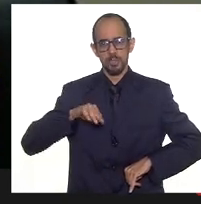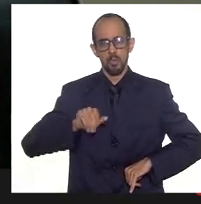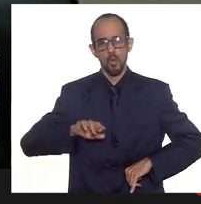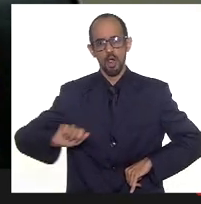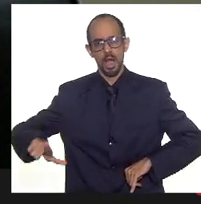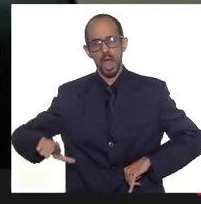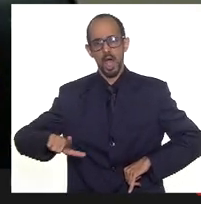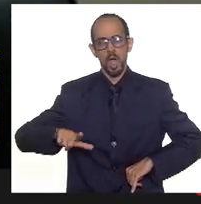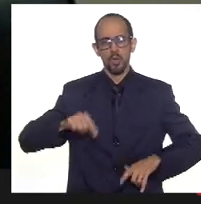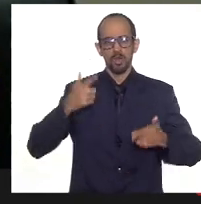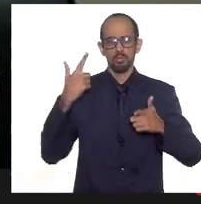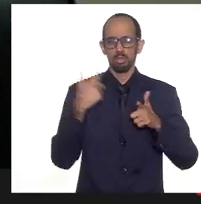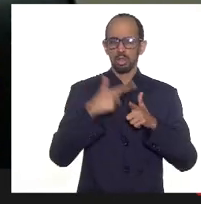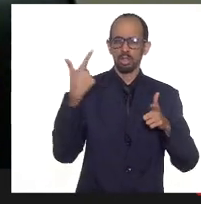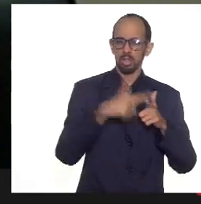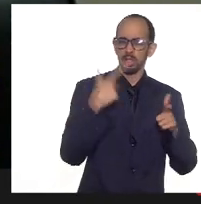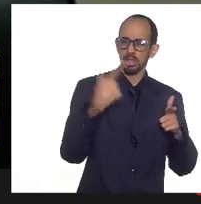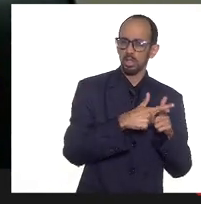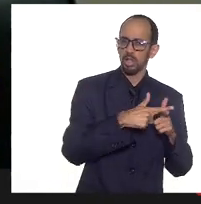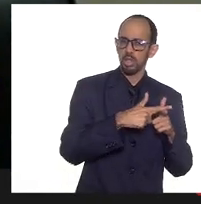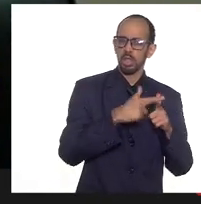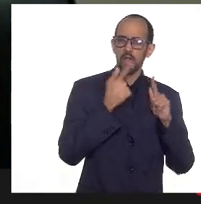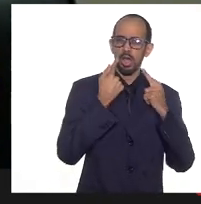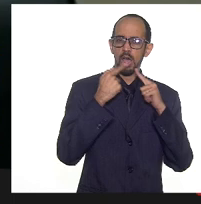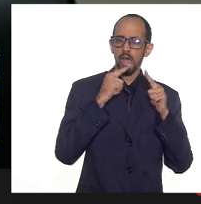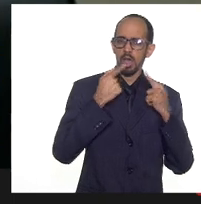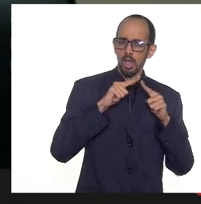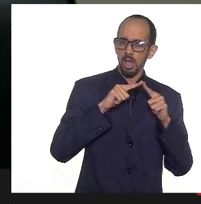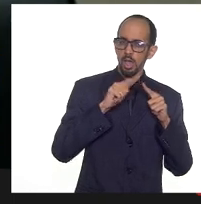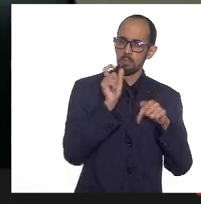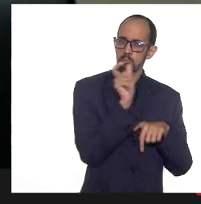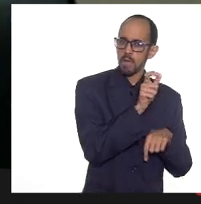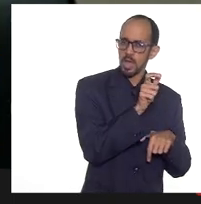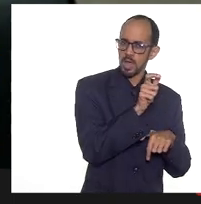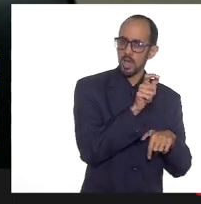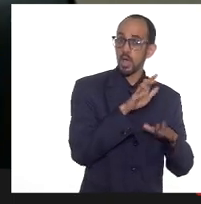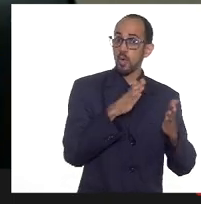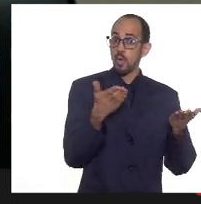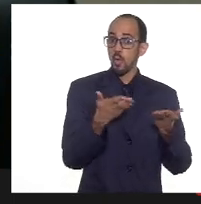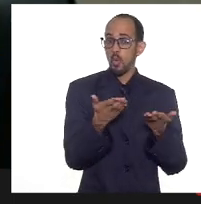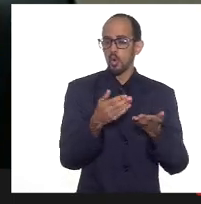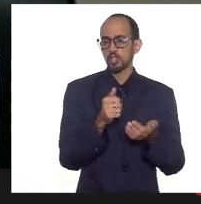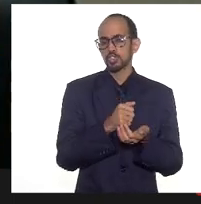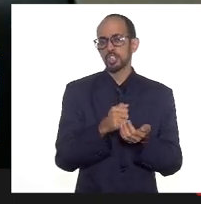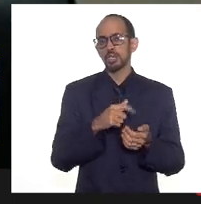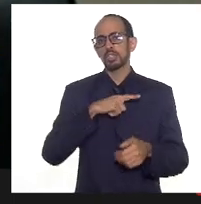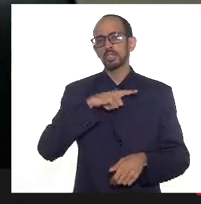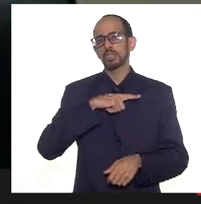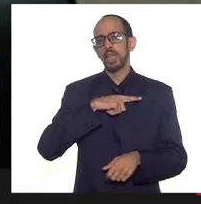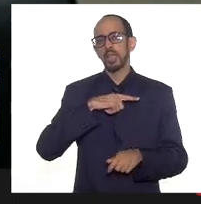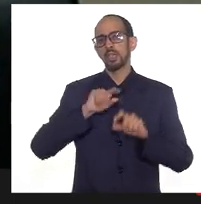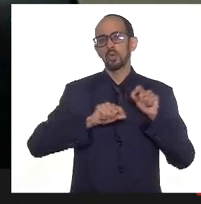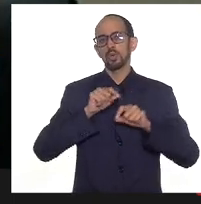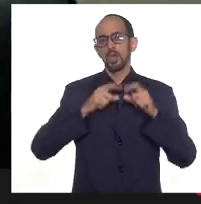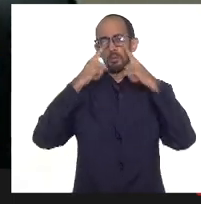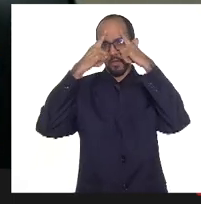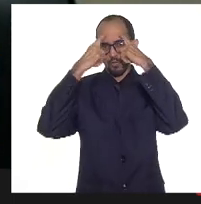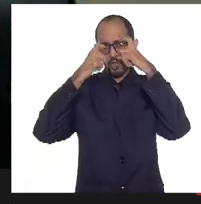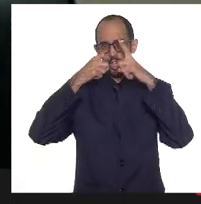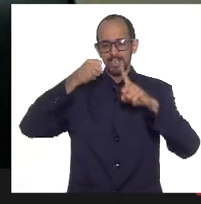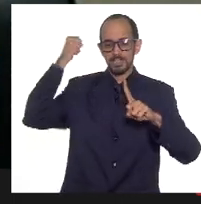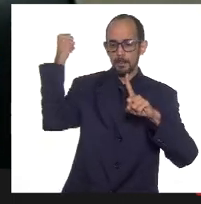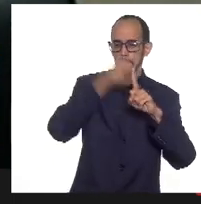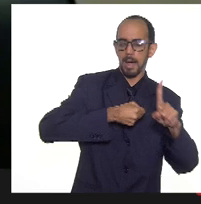injúria, a difamação, hoje ele passa já a ter sinais concretos de violência